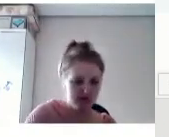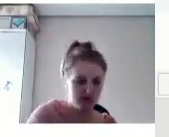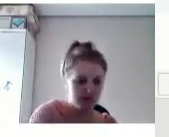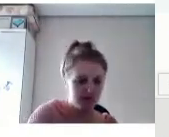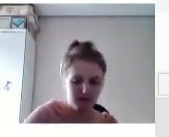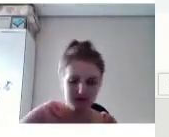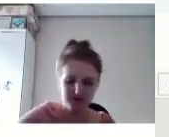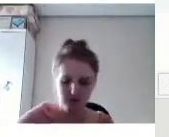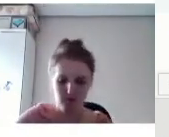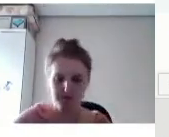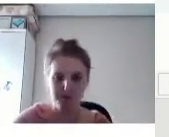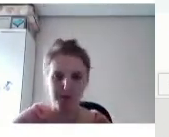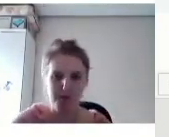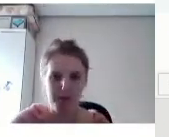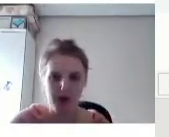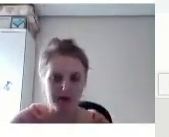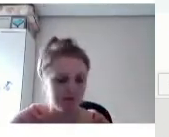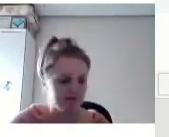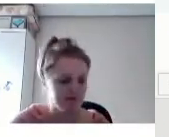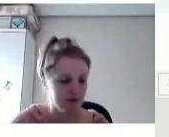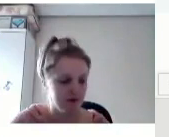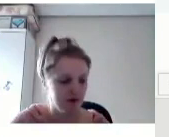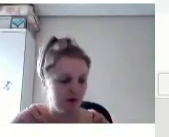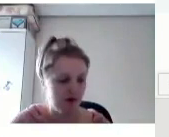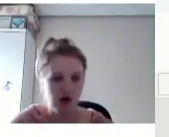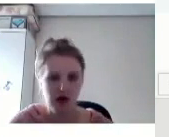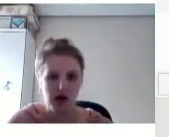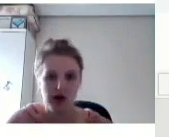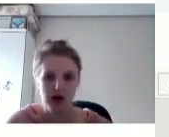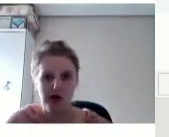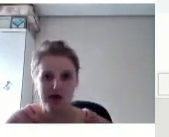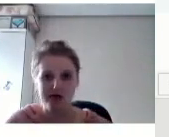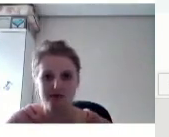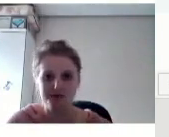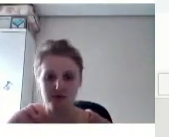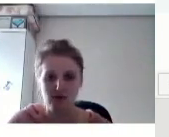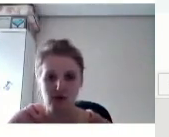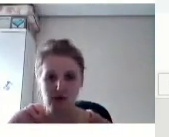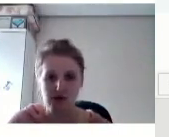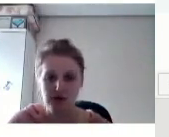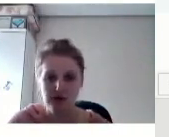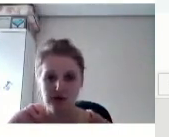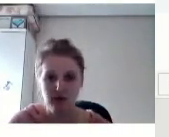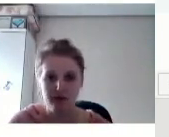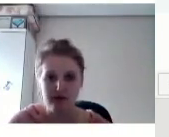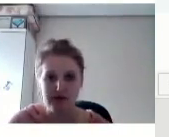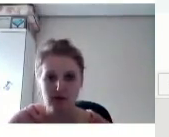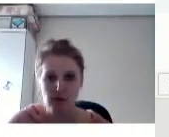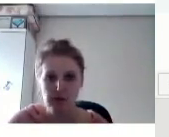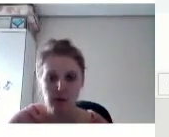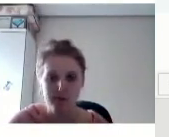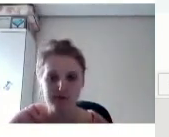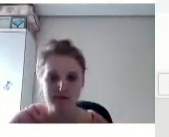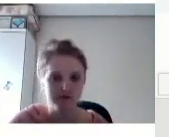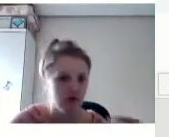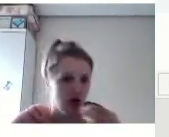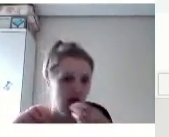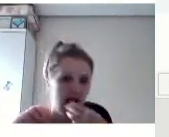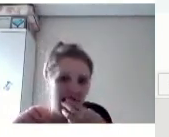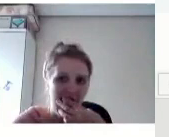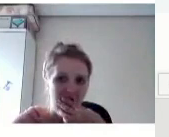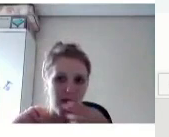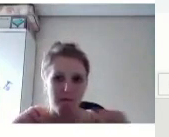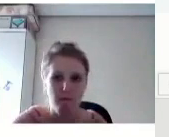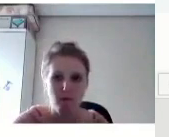e o del L calculado a partir da densidade lagrangiana. Mesmo procedimento anterior, tá? O que vai acontecer aqui, se eu comparar